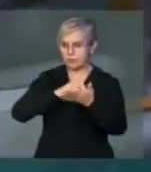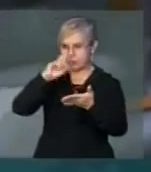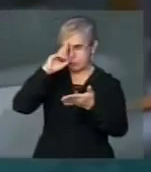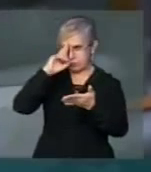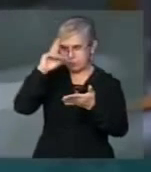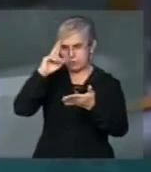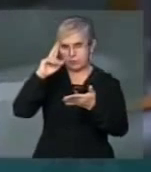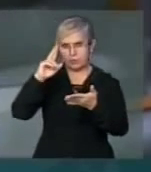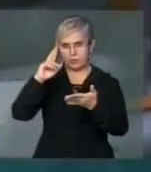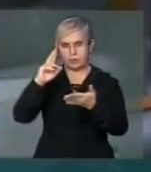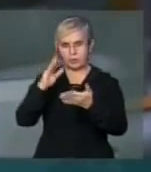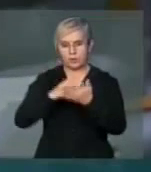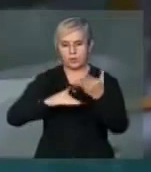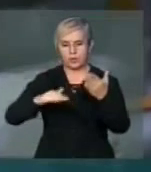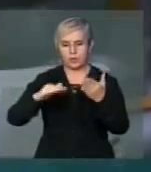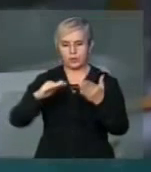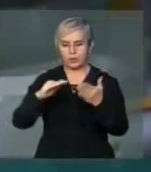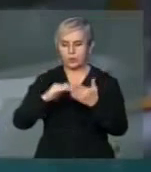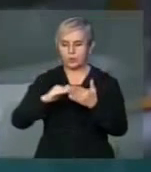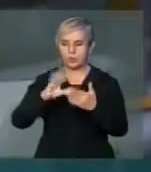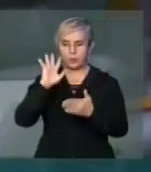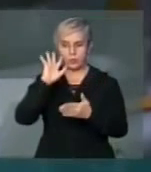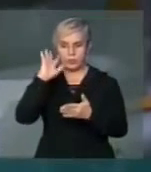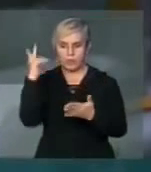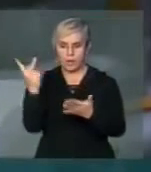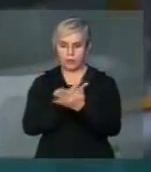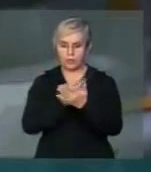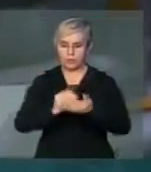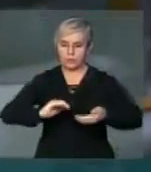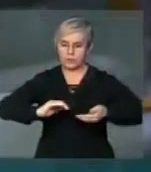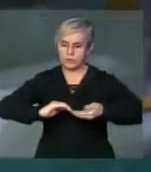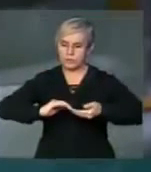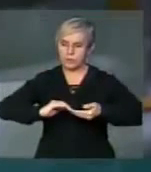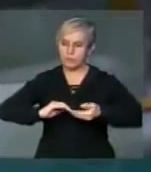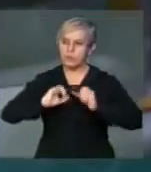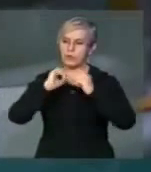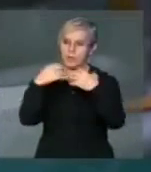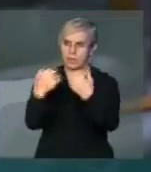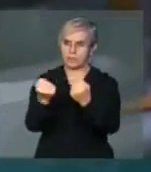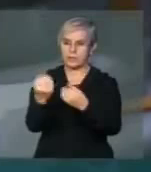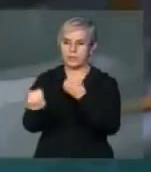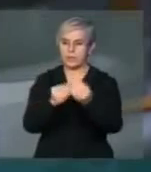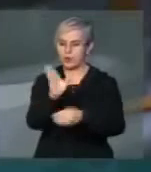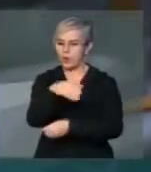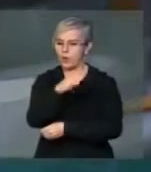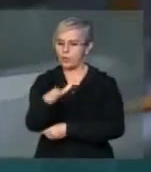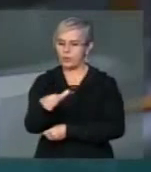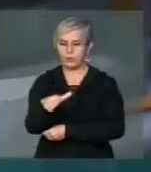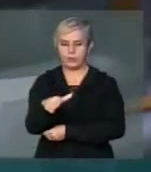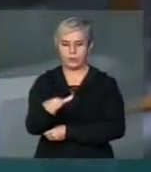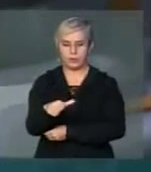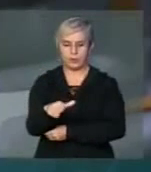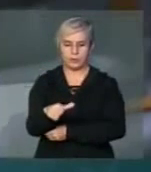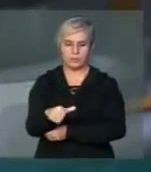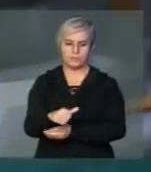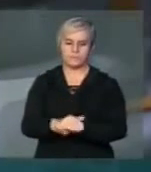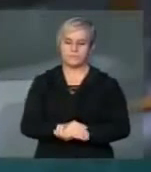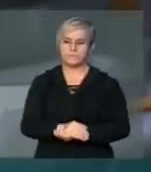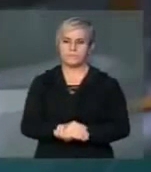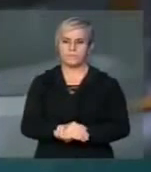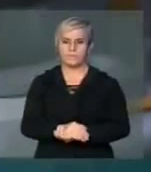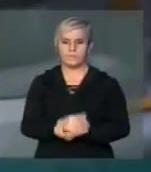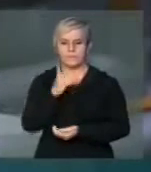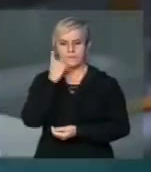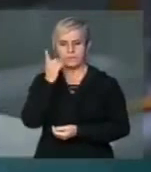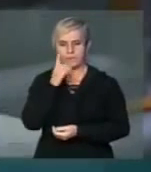Excelência que todos os atos praticados sejam considerados nulos. Brasília, 8 de julho de 2015,